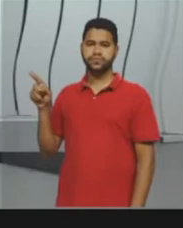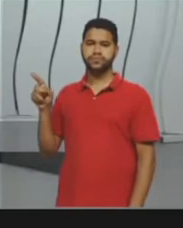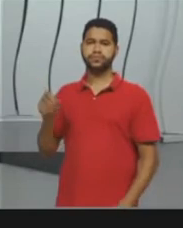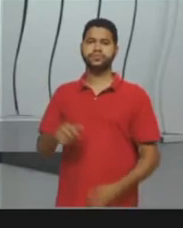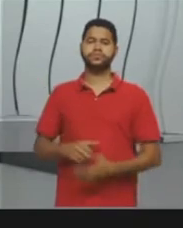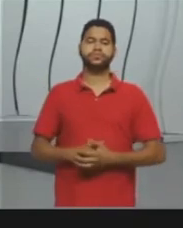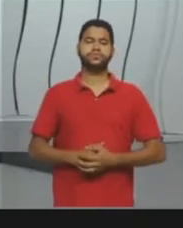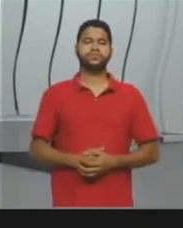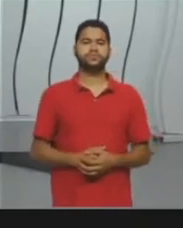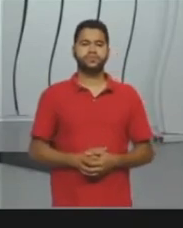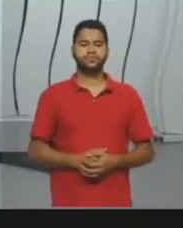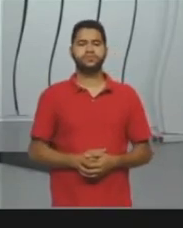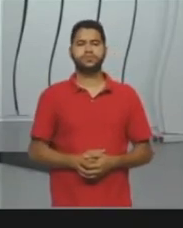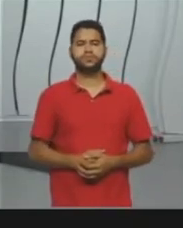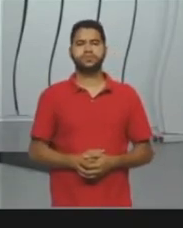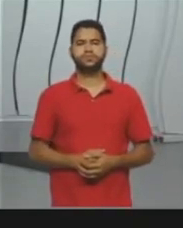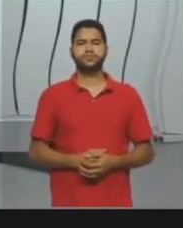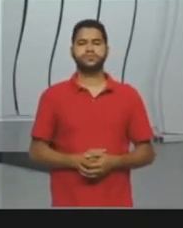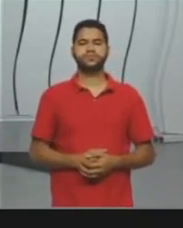os autótrofos